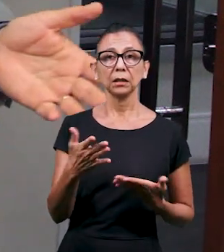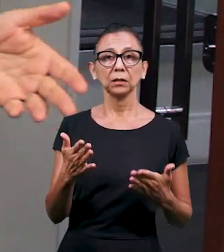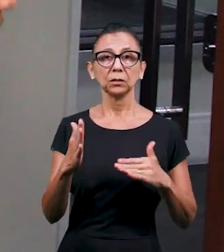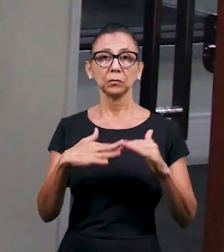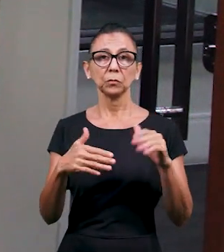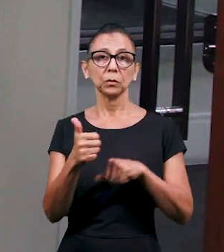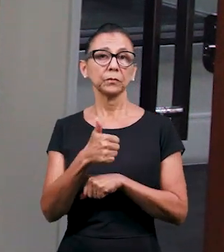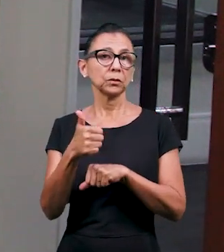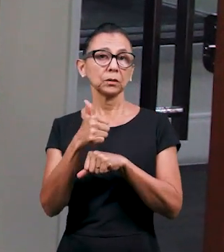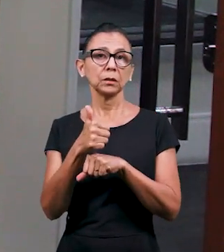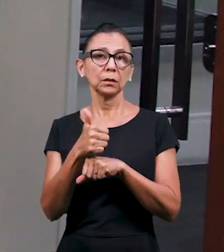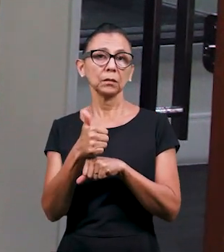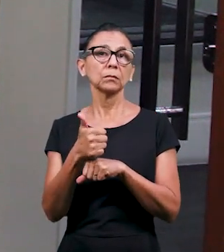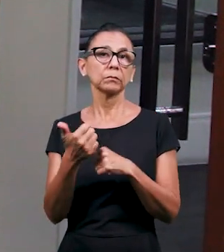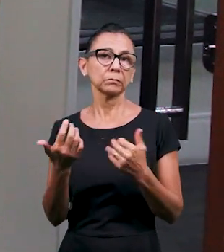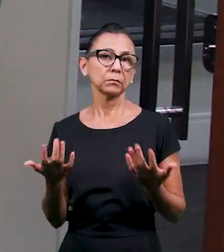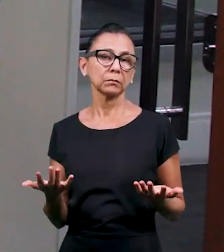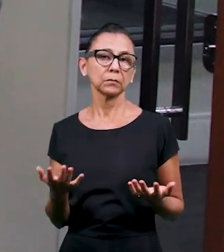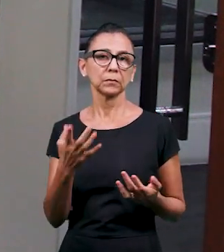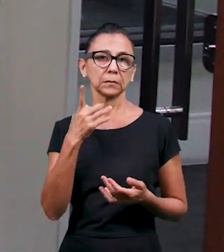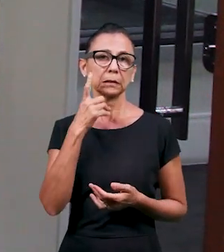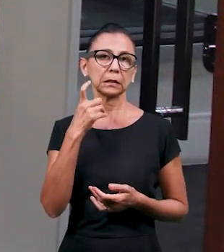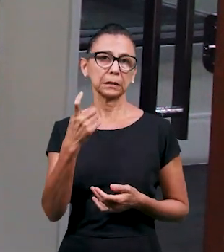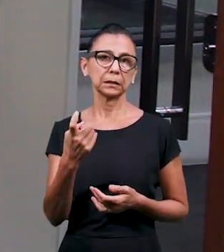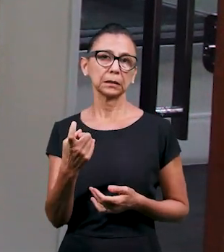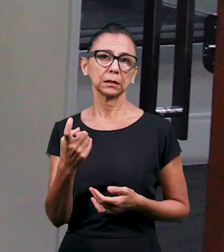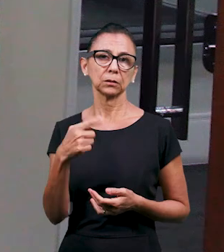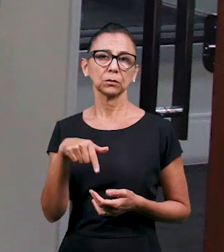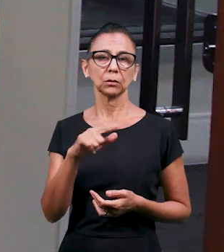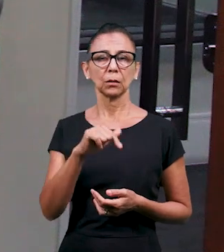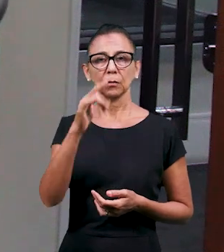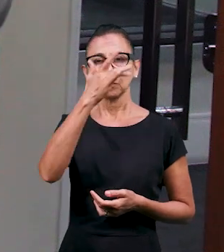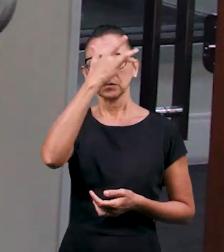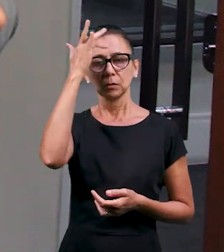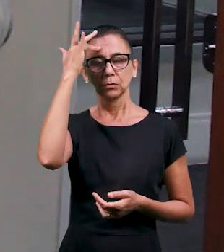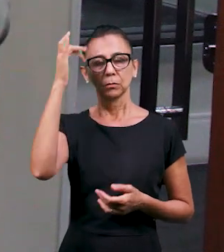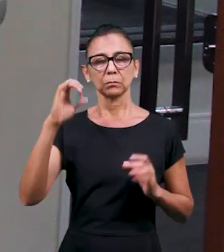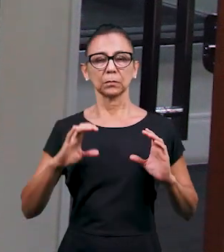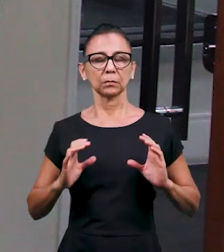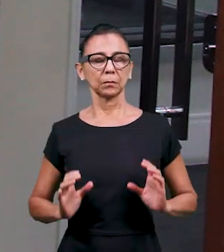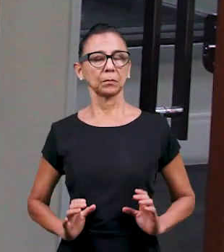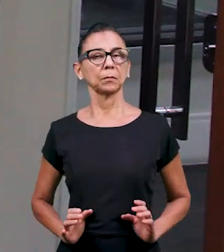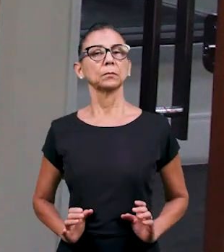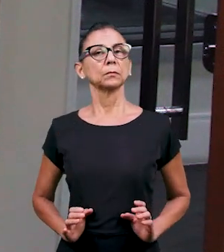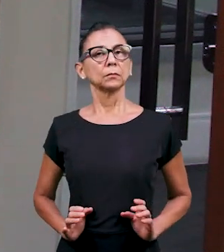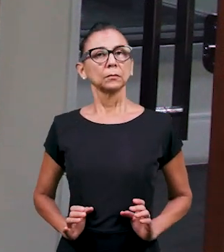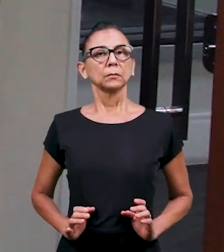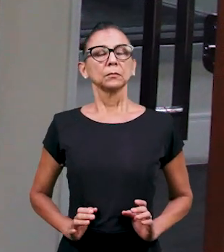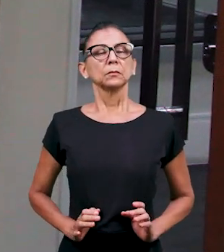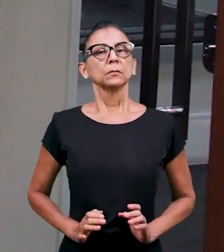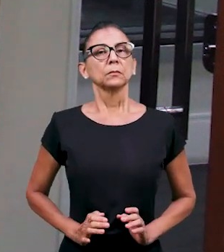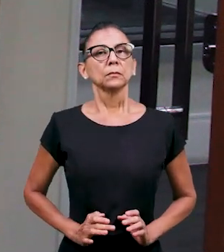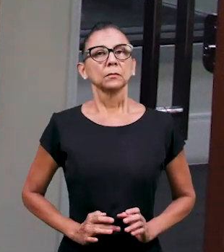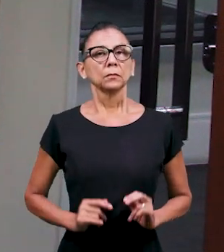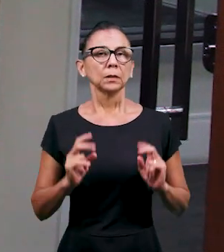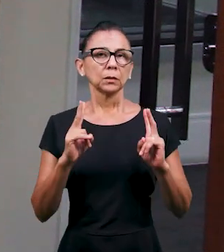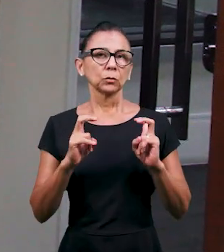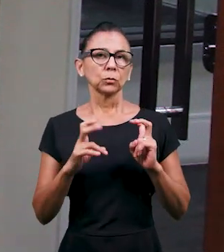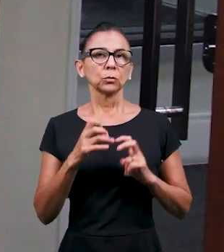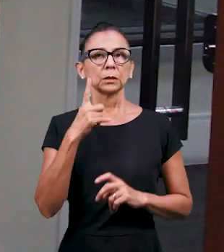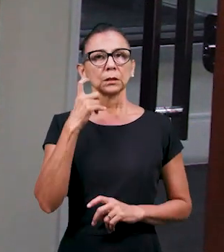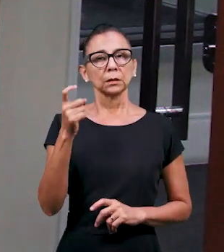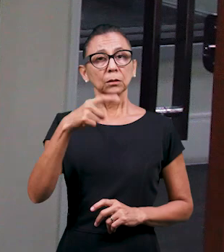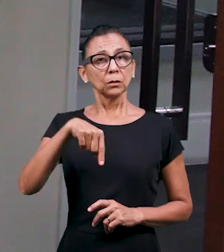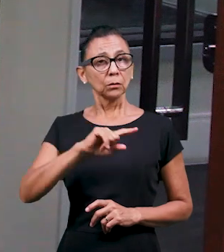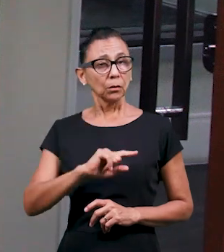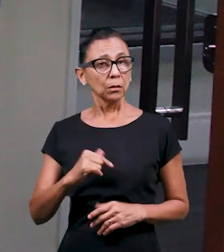ambiente profissional, enfim, aquilo que nos interessa como pessoas, como cidadãos, aquilo que nos interessa também como servos